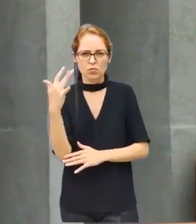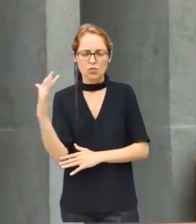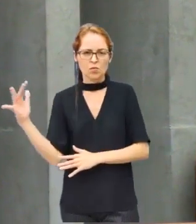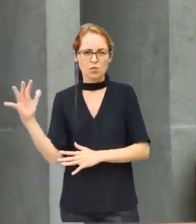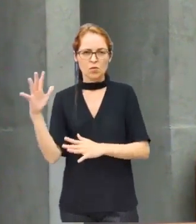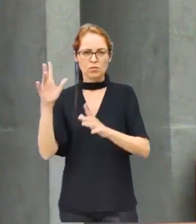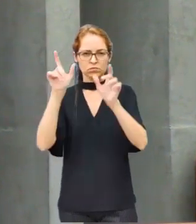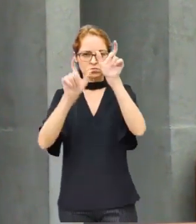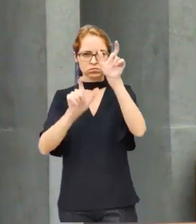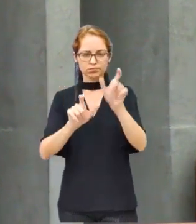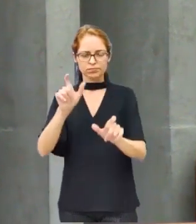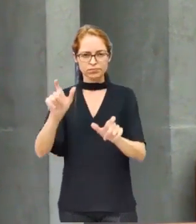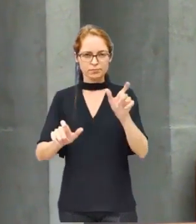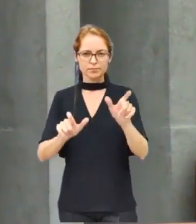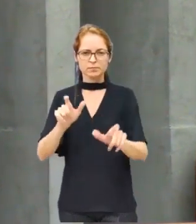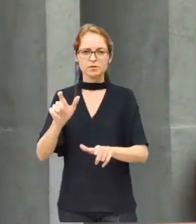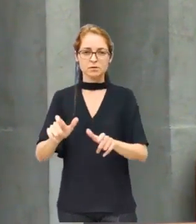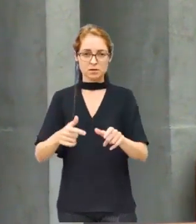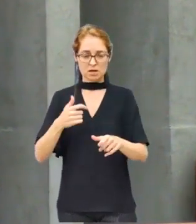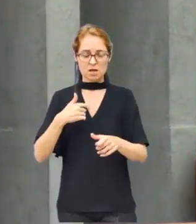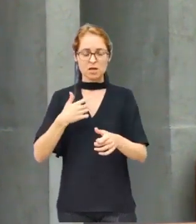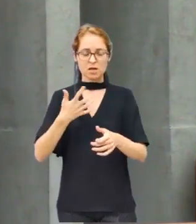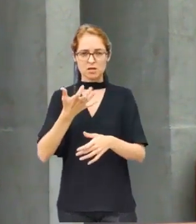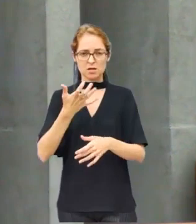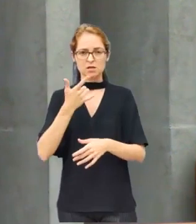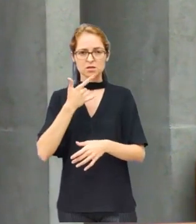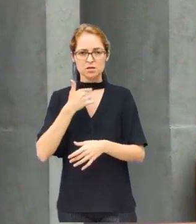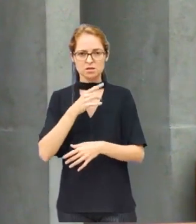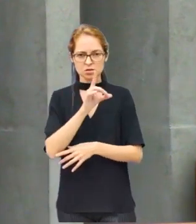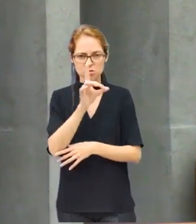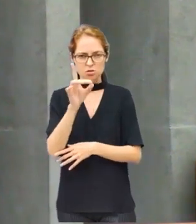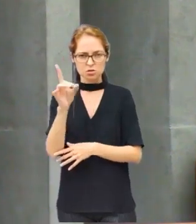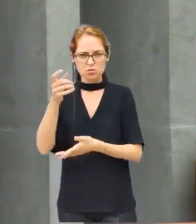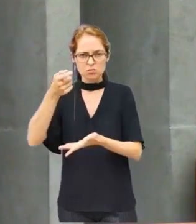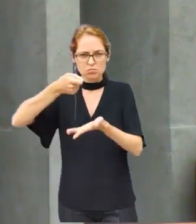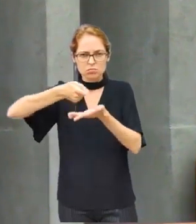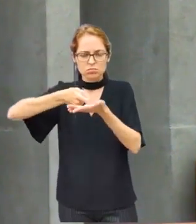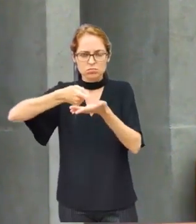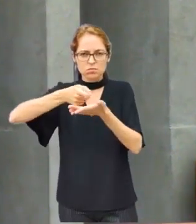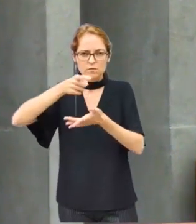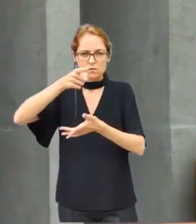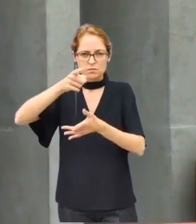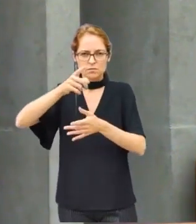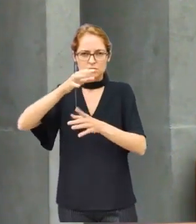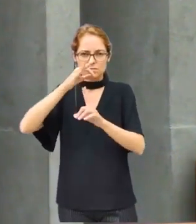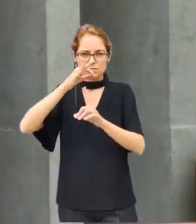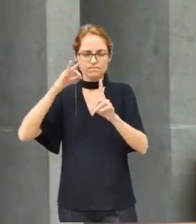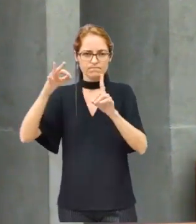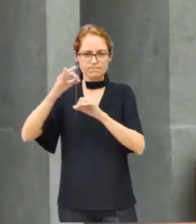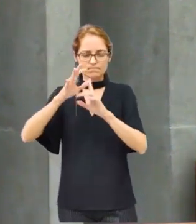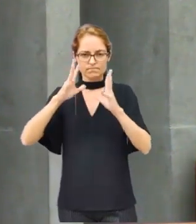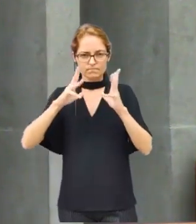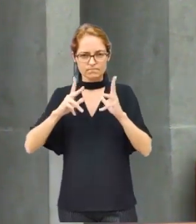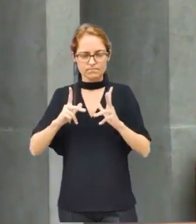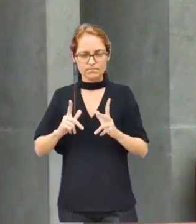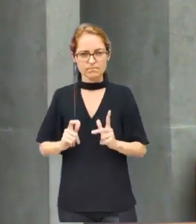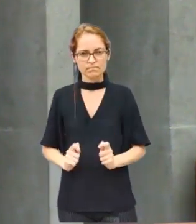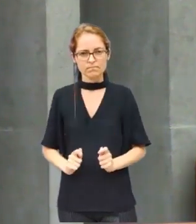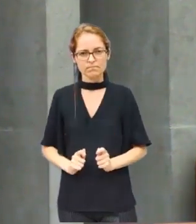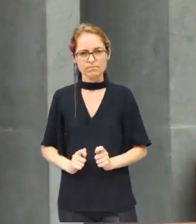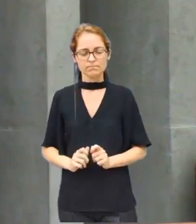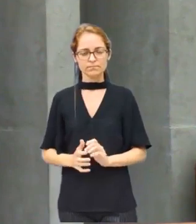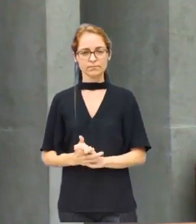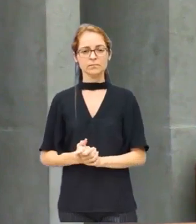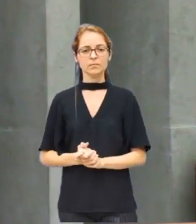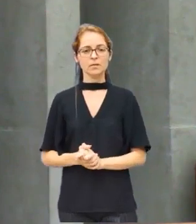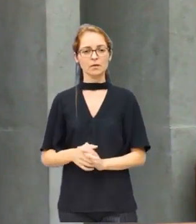santidade e pureza. E a pior parte disso, quando nós estamos falando de pecado, ela é retratada pelo apóstolo Paulo